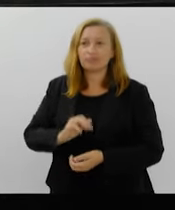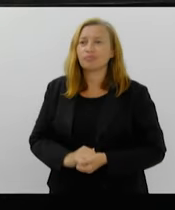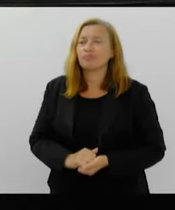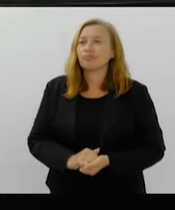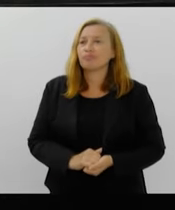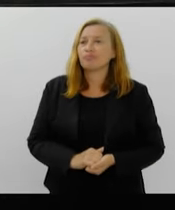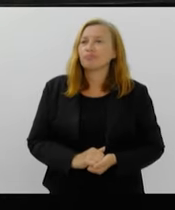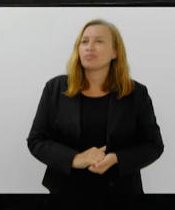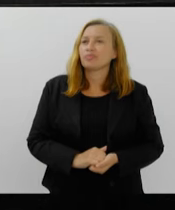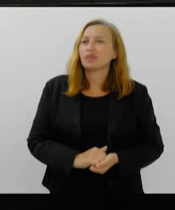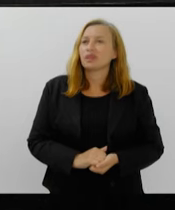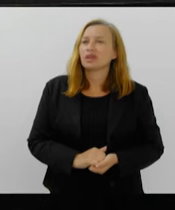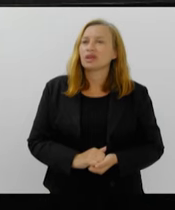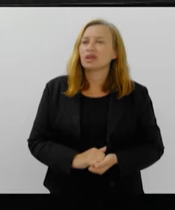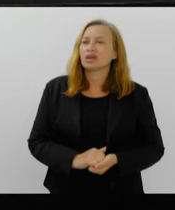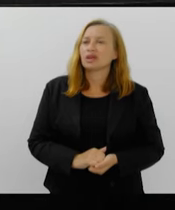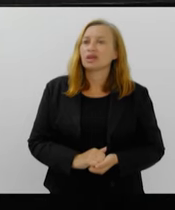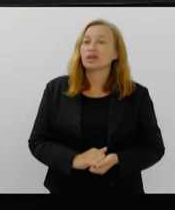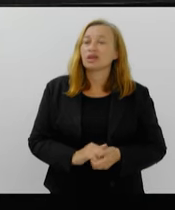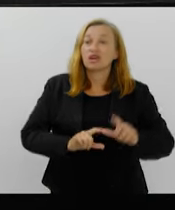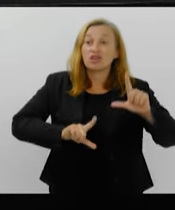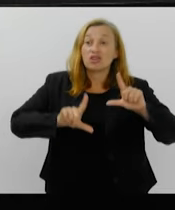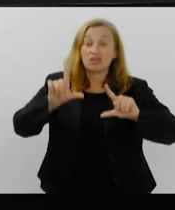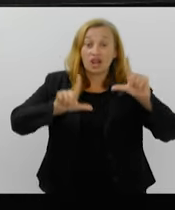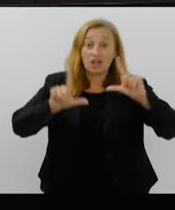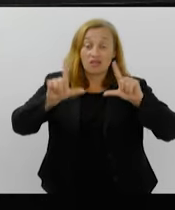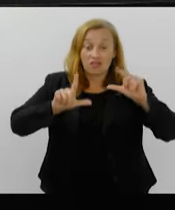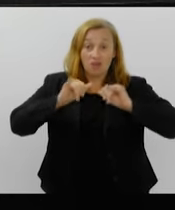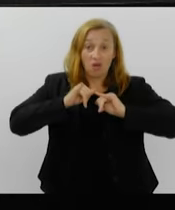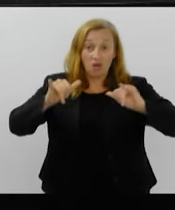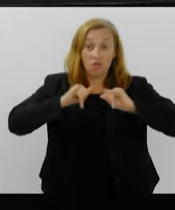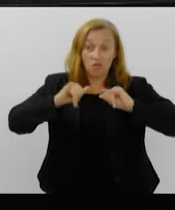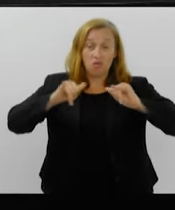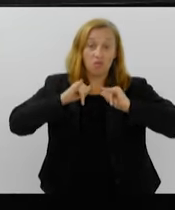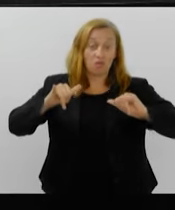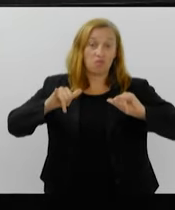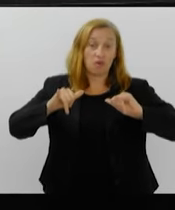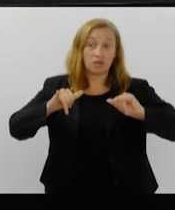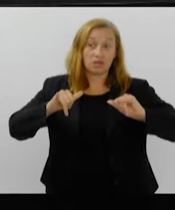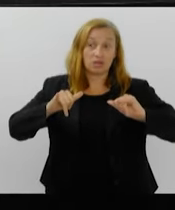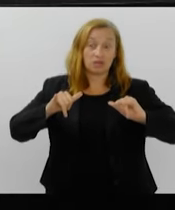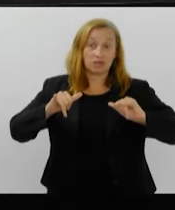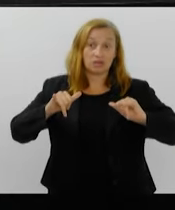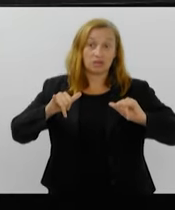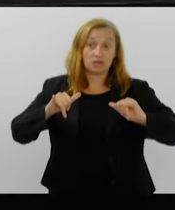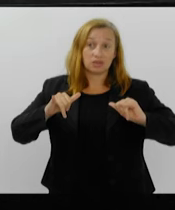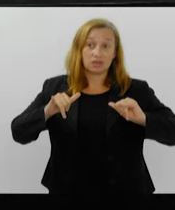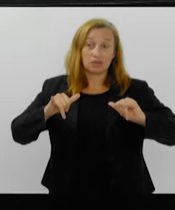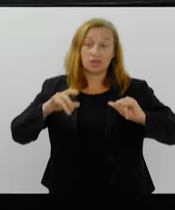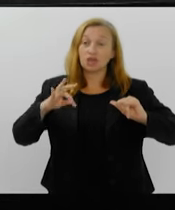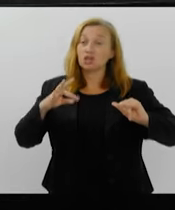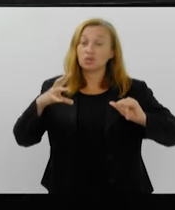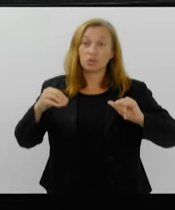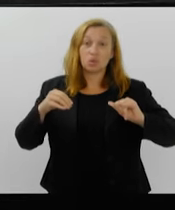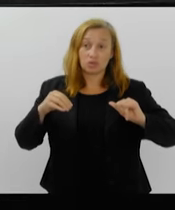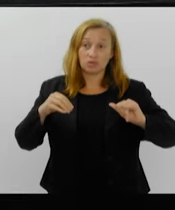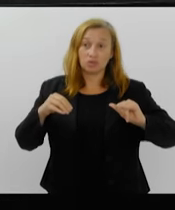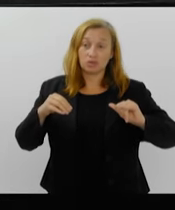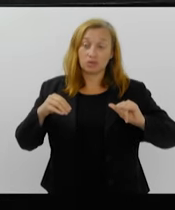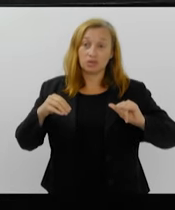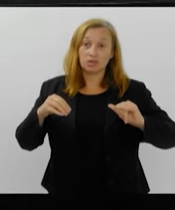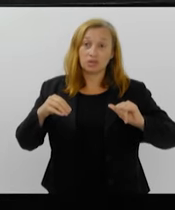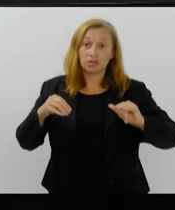digo são as manchetes de jornais recorrentes em toda ela